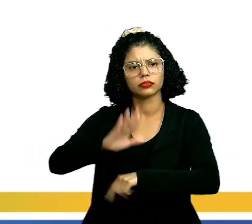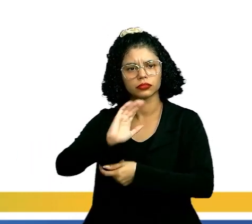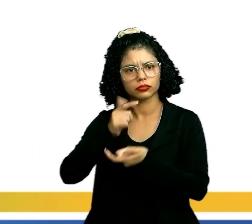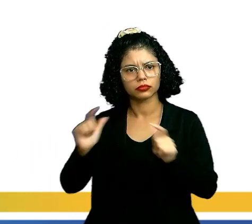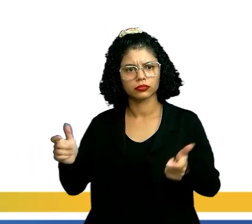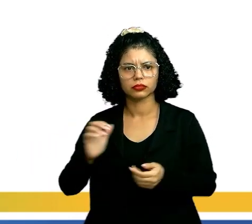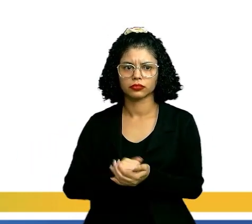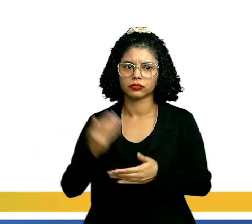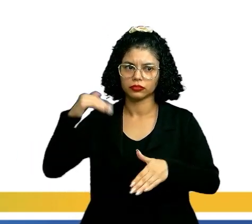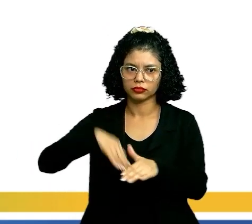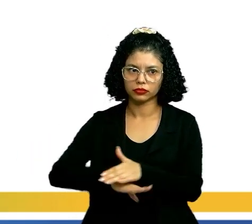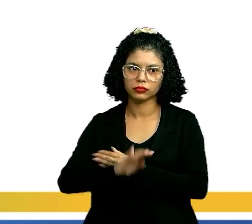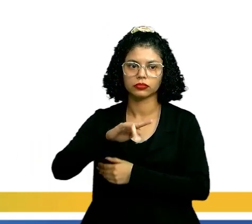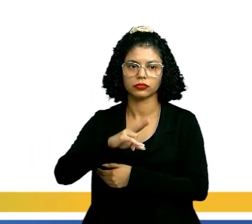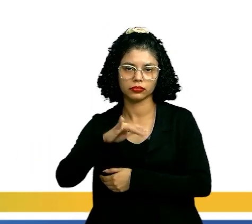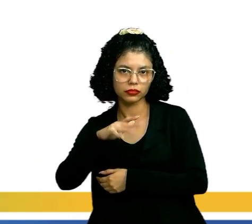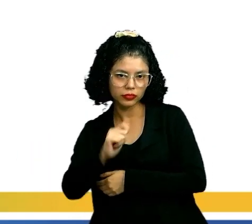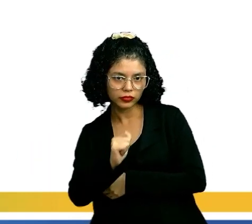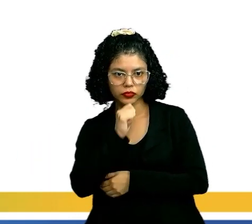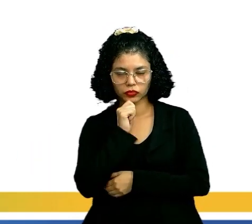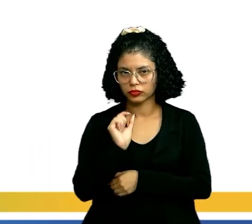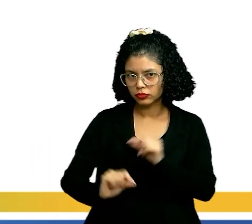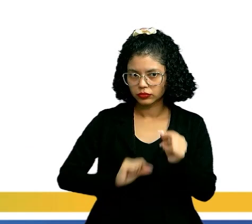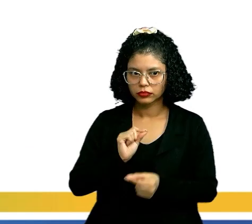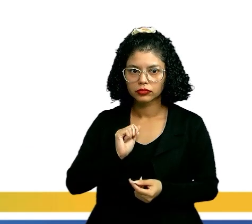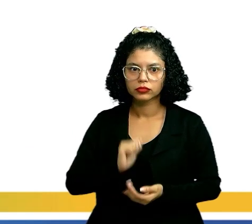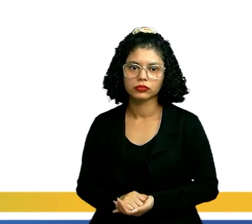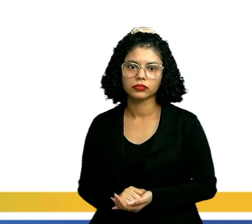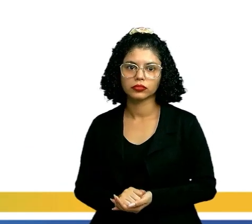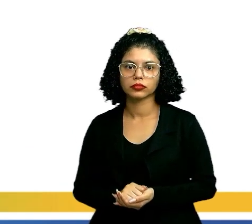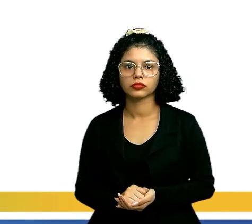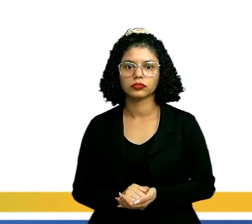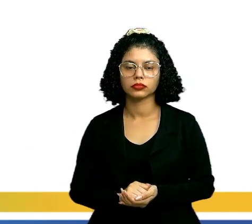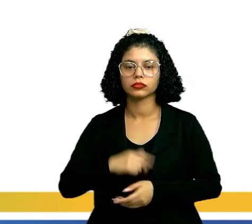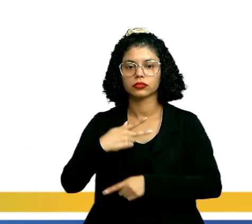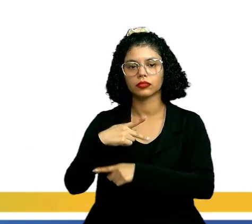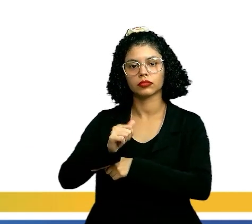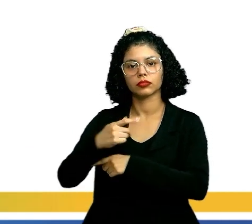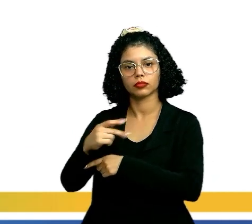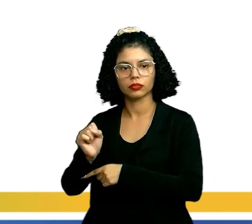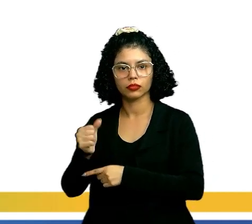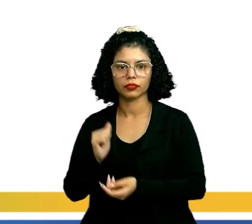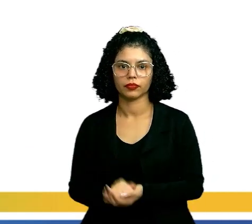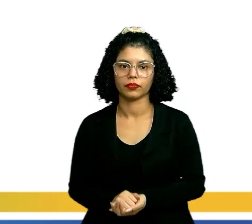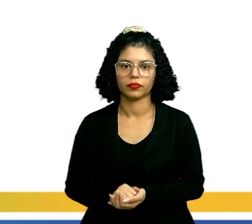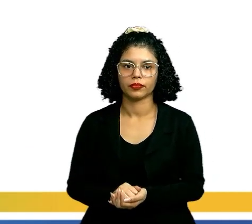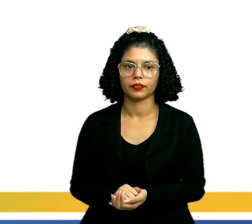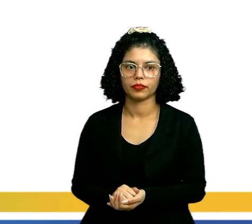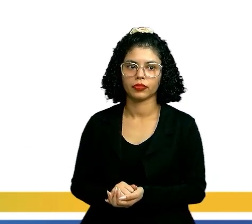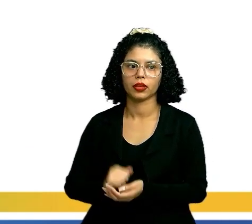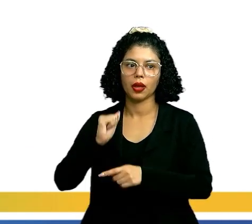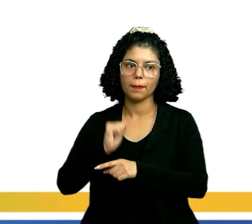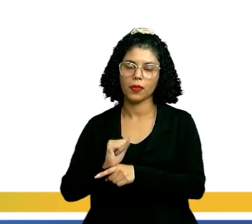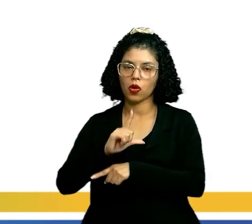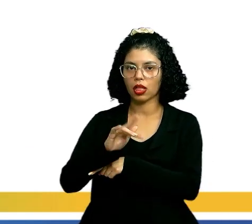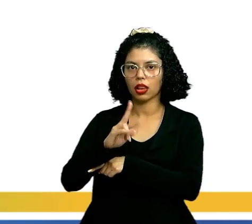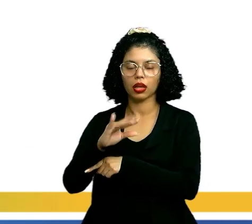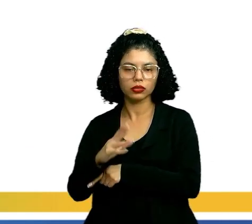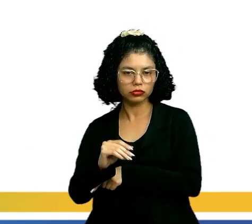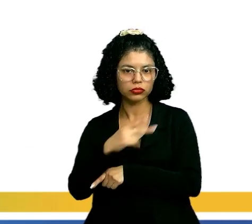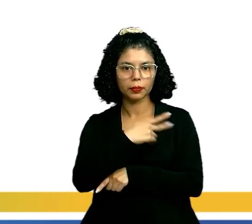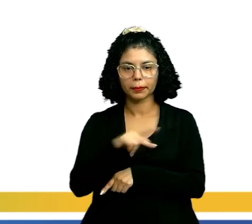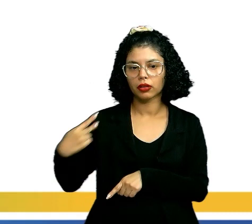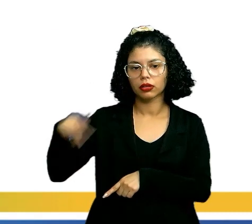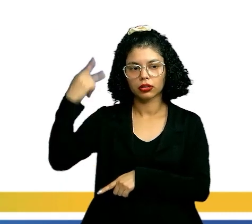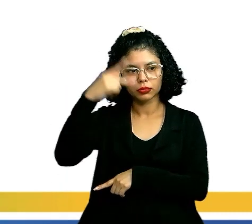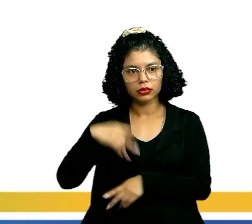dos mecenas, vamos já saber o que é isso, se alojarem lá, composto pelo clero, papas e